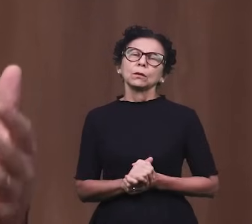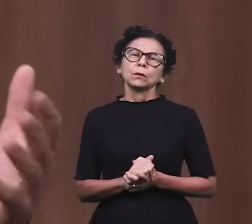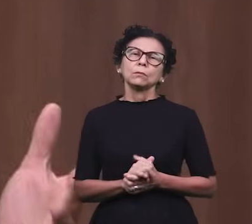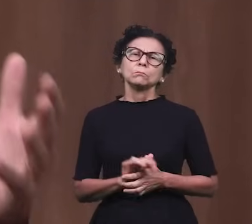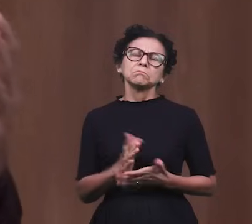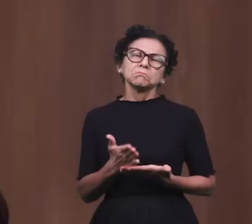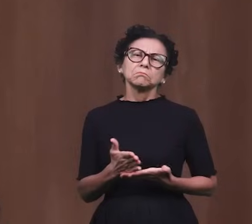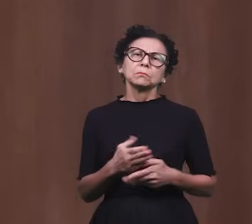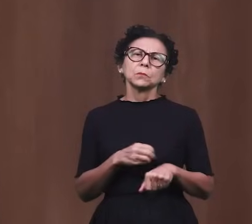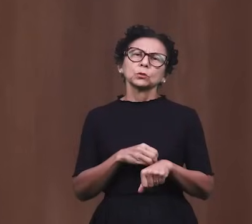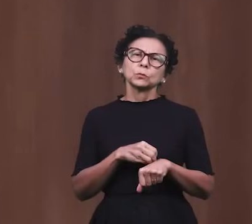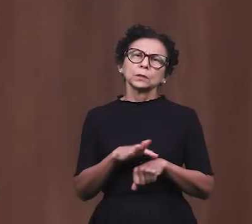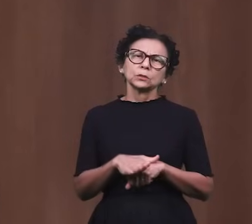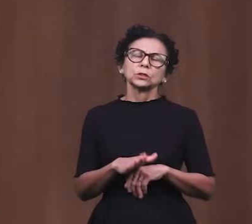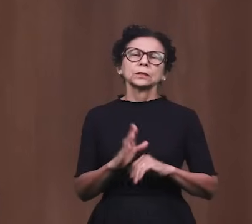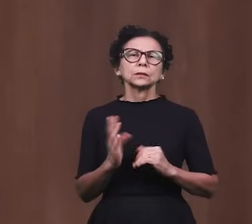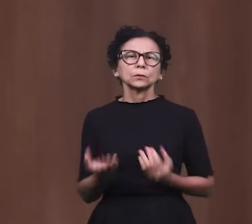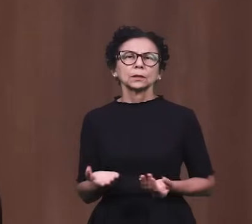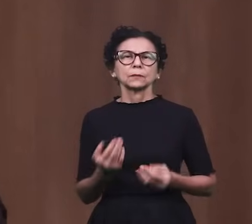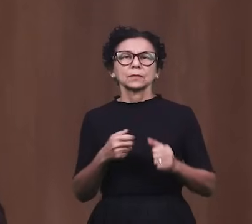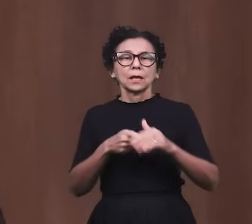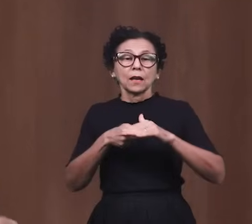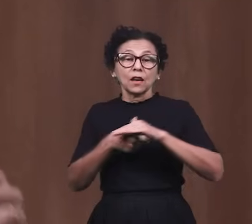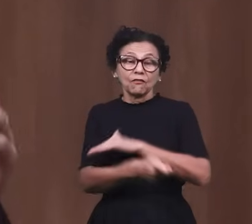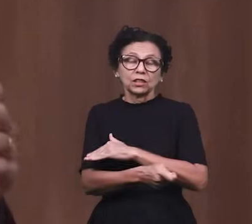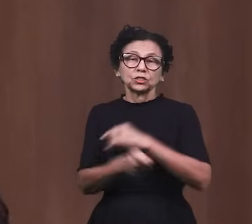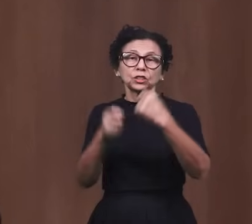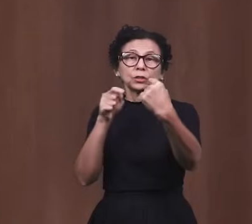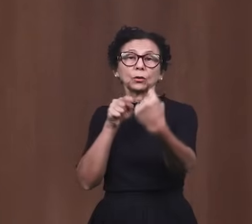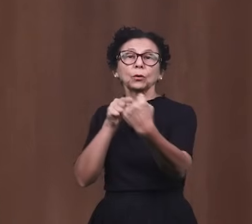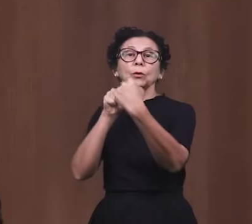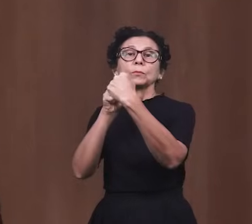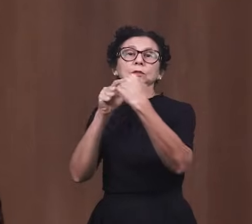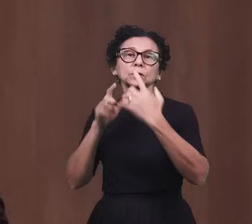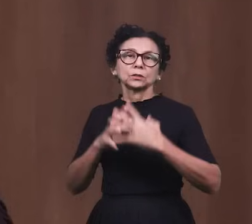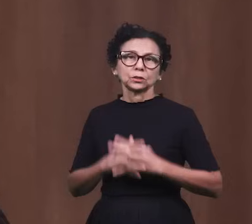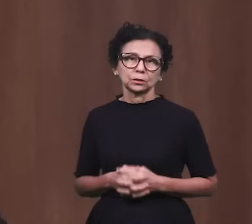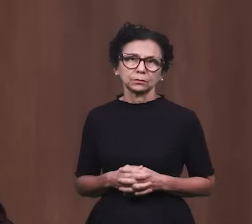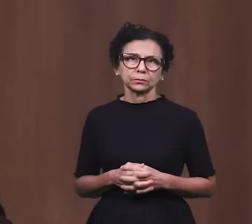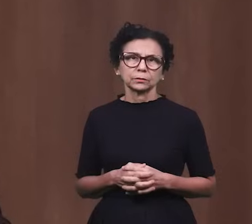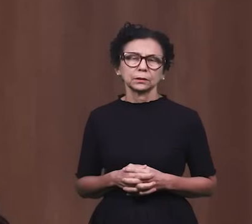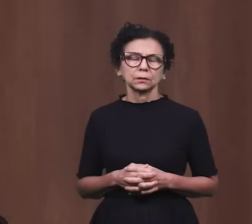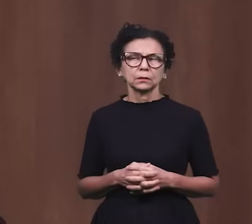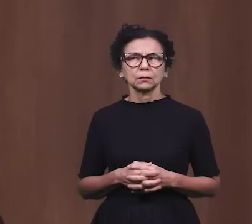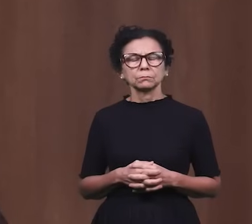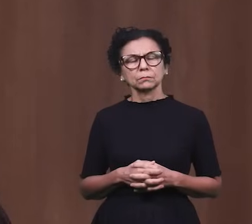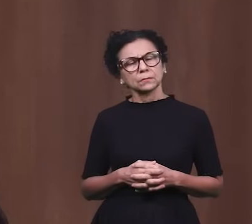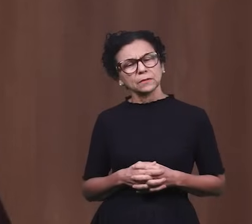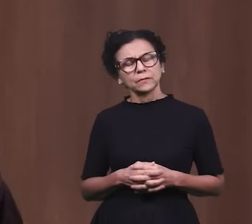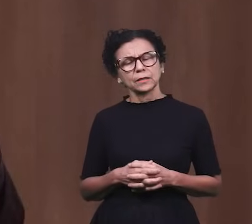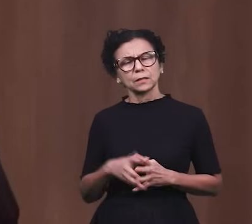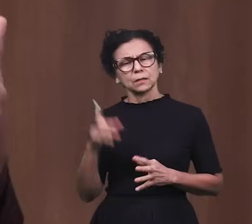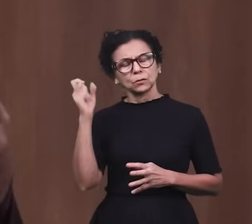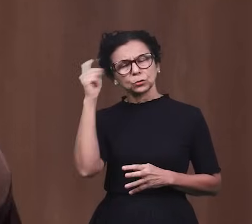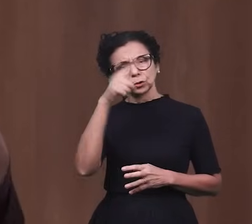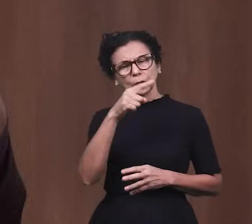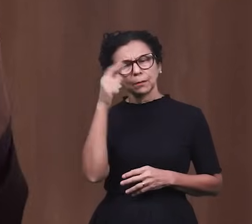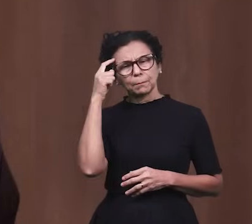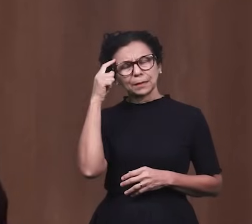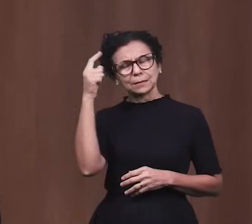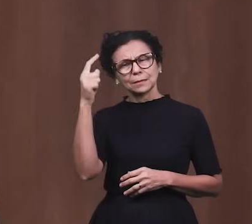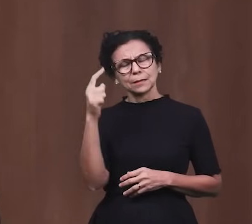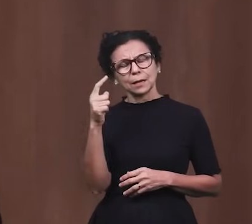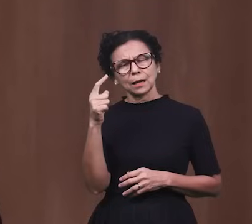que investimento baseado em objetivos. Quando a gente fala para o jovem, é até difícil para o jovem ele tentar prever